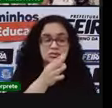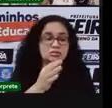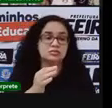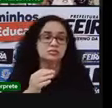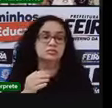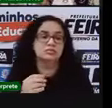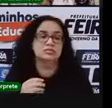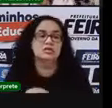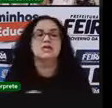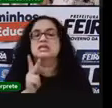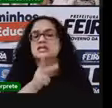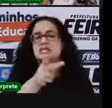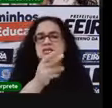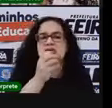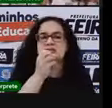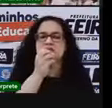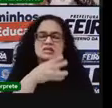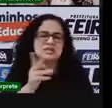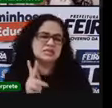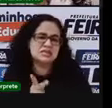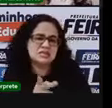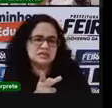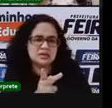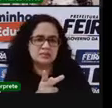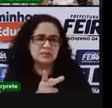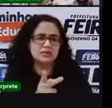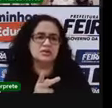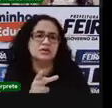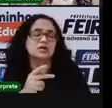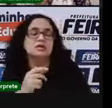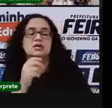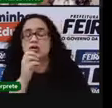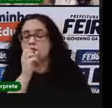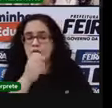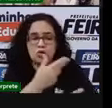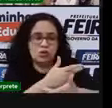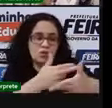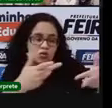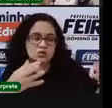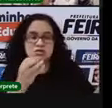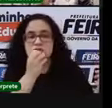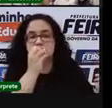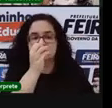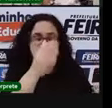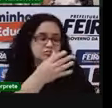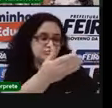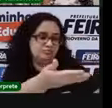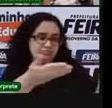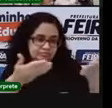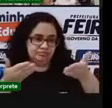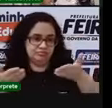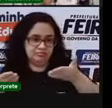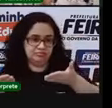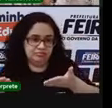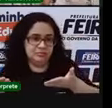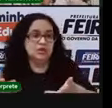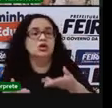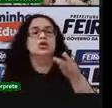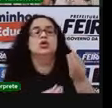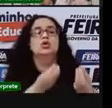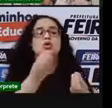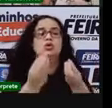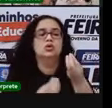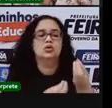positiva? Não, nem sempre. A gente vai estar emanando sempre a energia positiva, mas nem sempre recebendo. Só que a gente vai reagir como? De